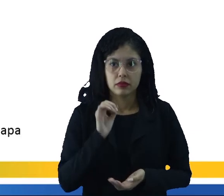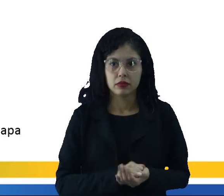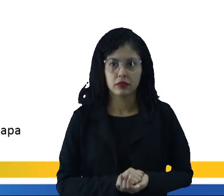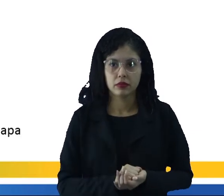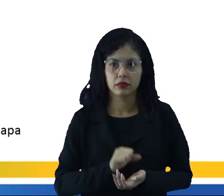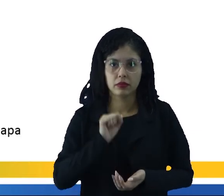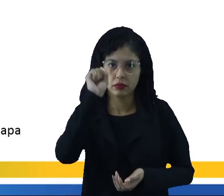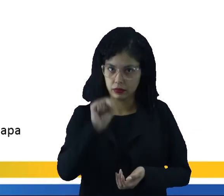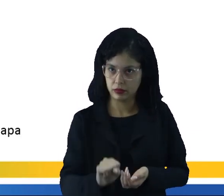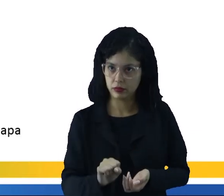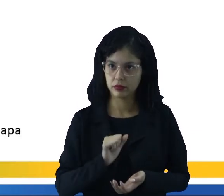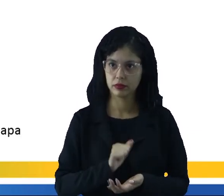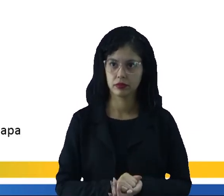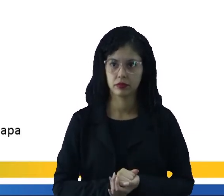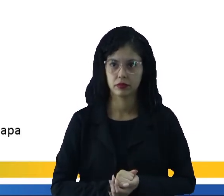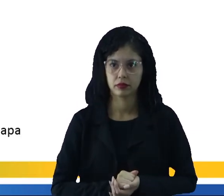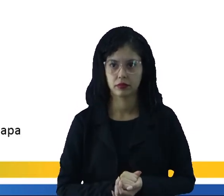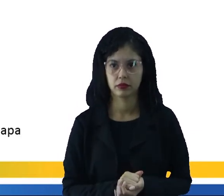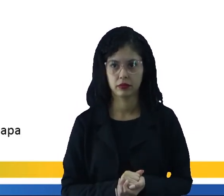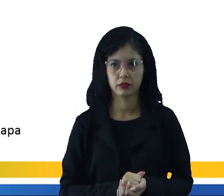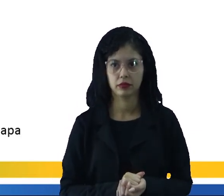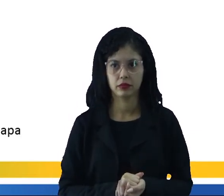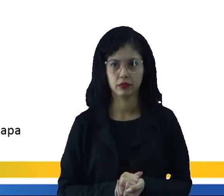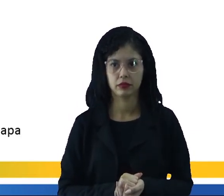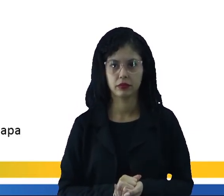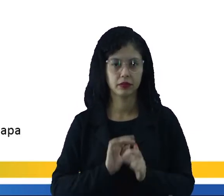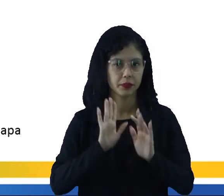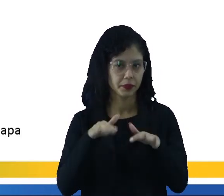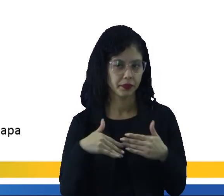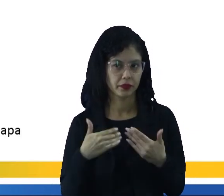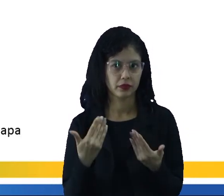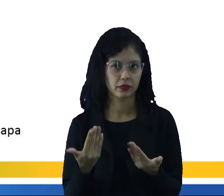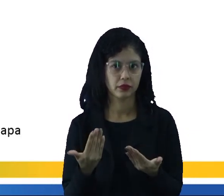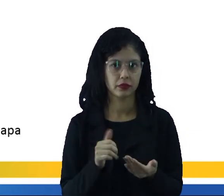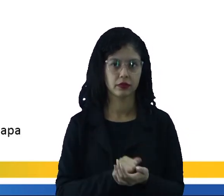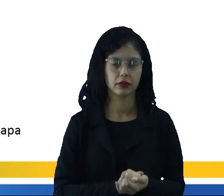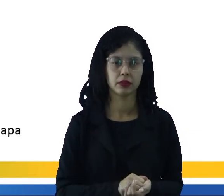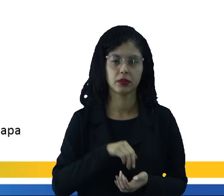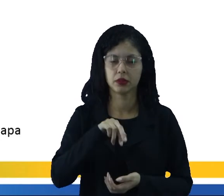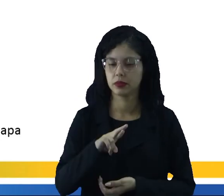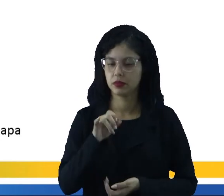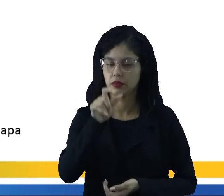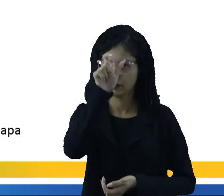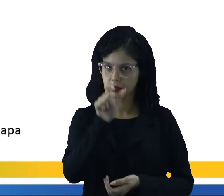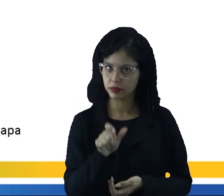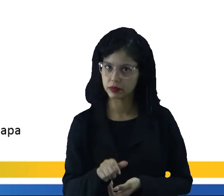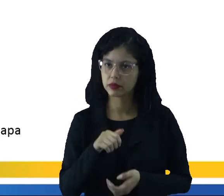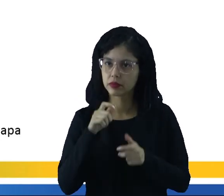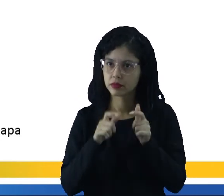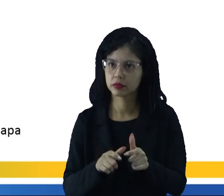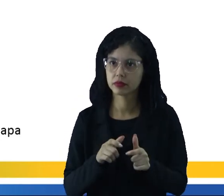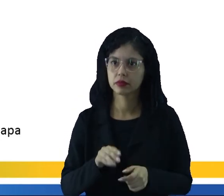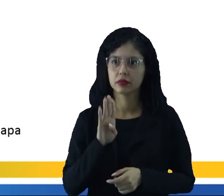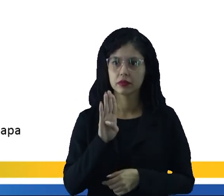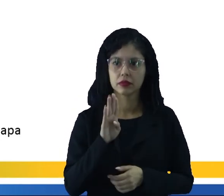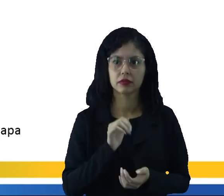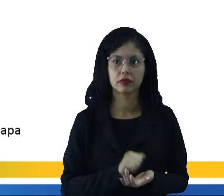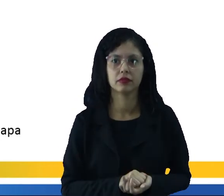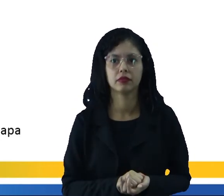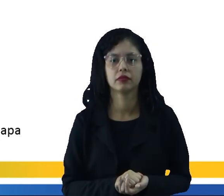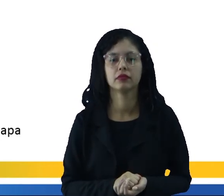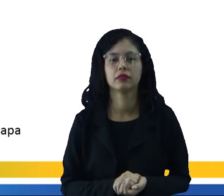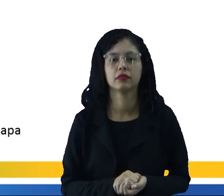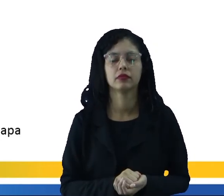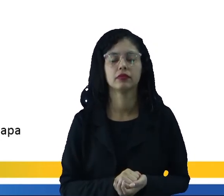de latitude sul, e você olhando qual é o meridiano que corresponde onde está a letra B,